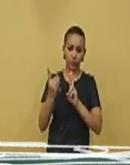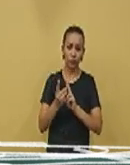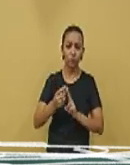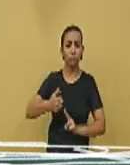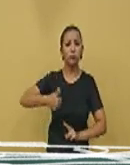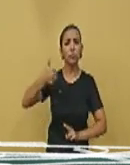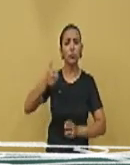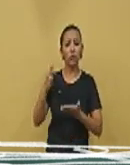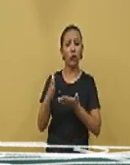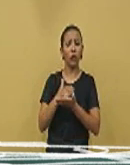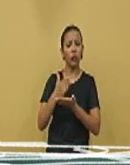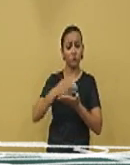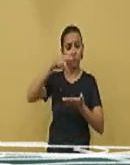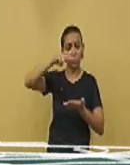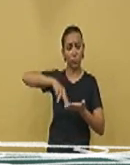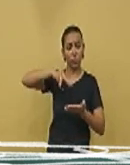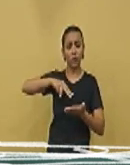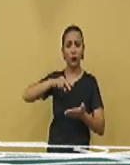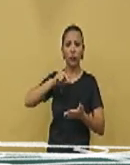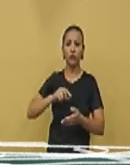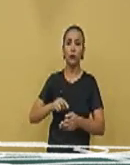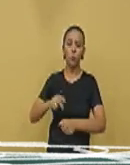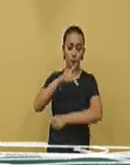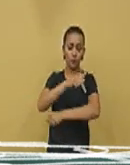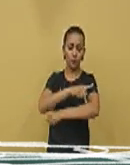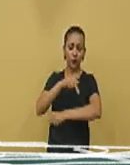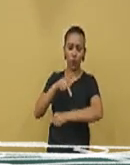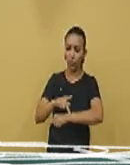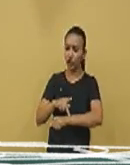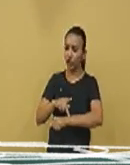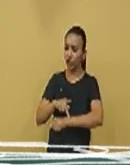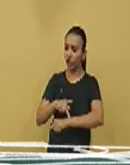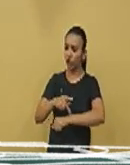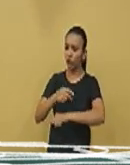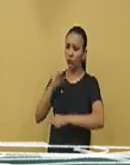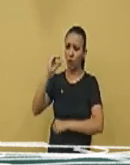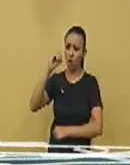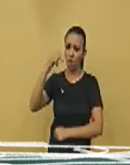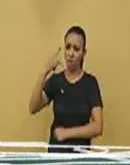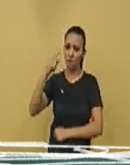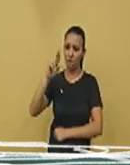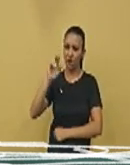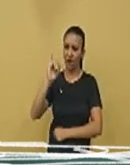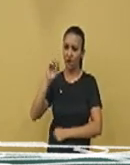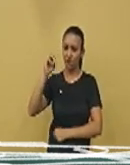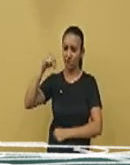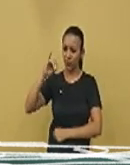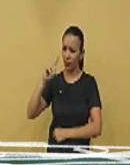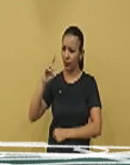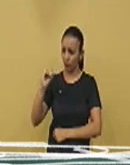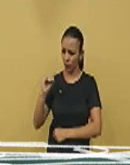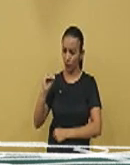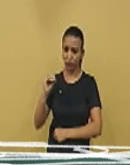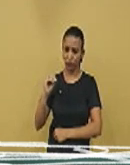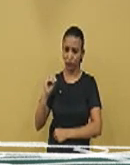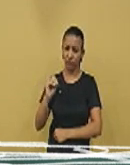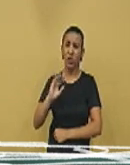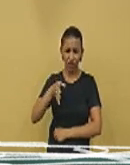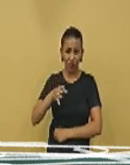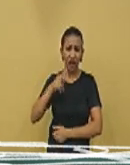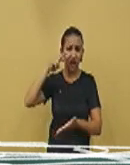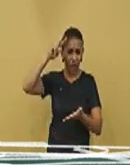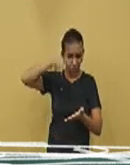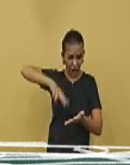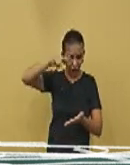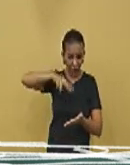primeiros livros que eu leio é A Pedagogia do Oprimido, de Paulo Freire. Não sei se todas as pessoas que fizeram bacharelado já leram,